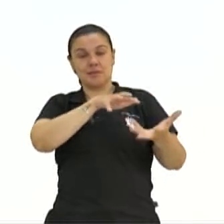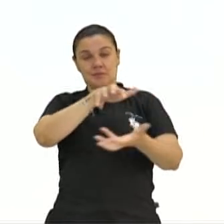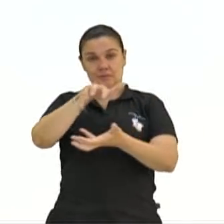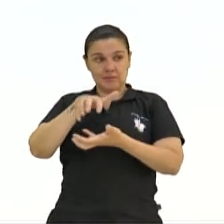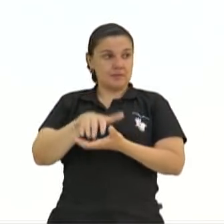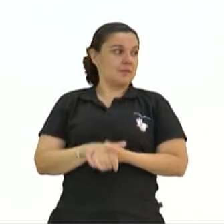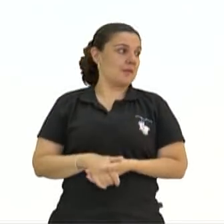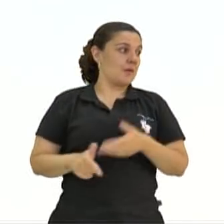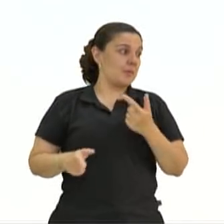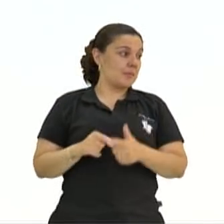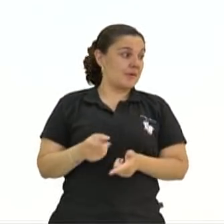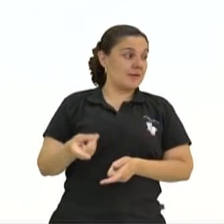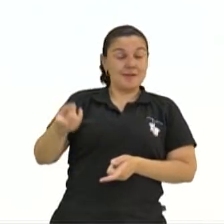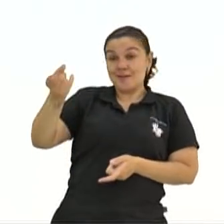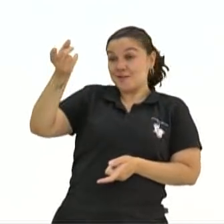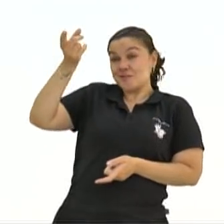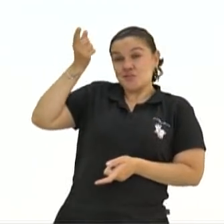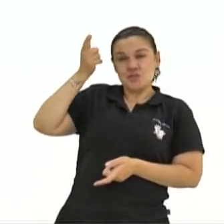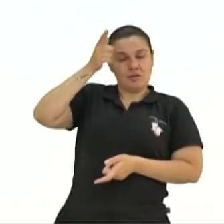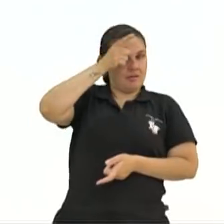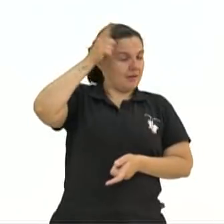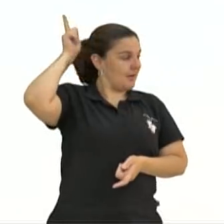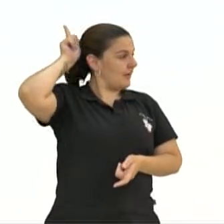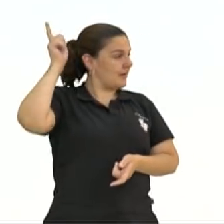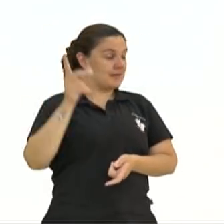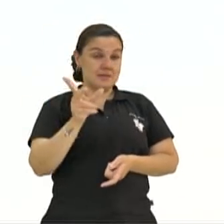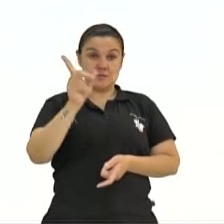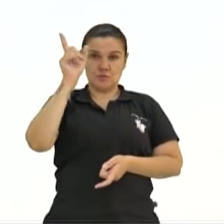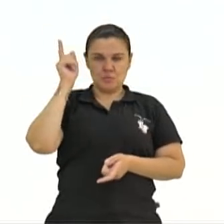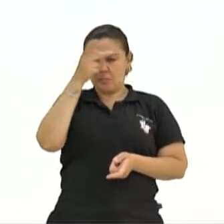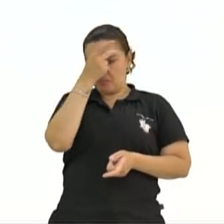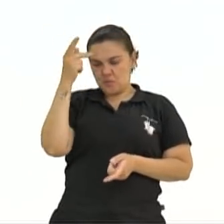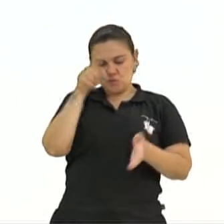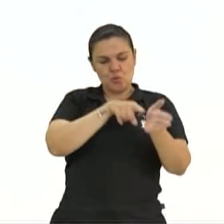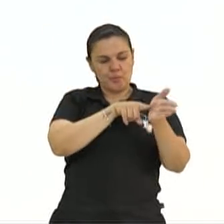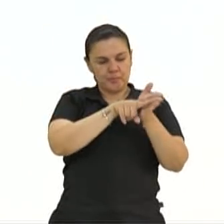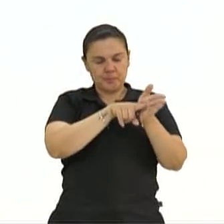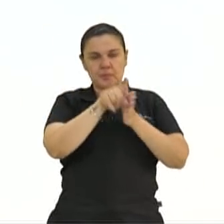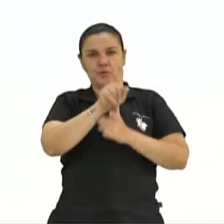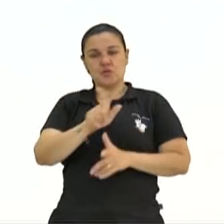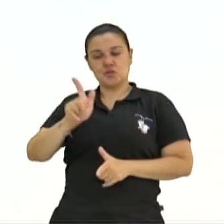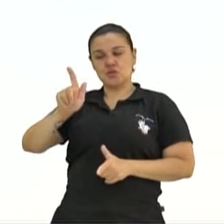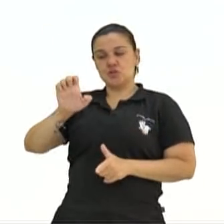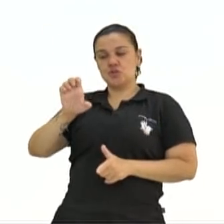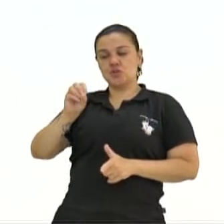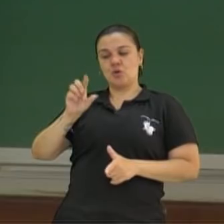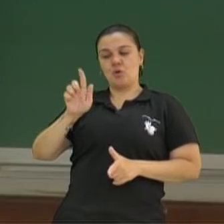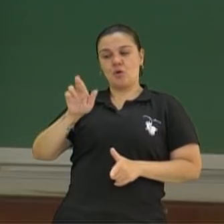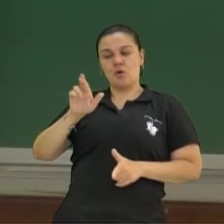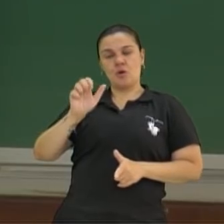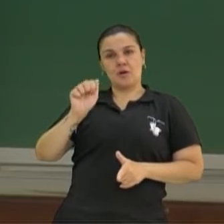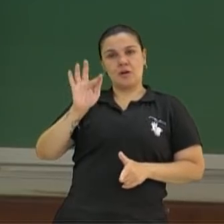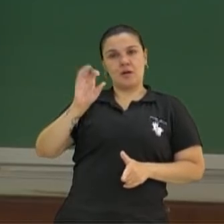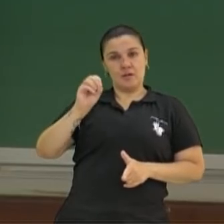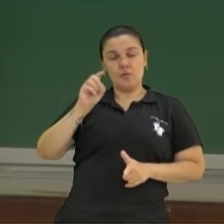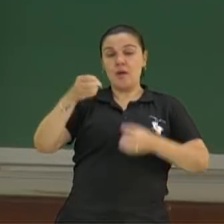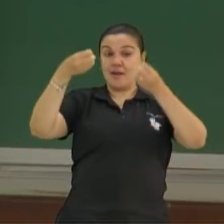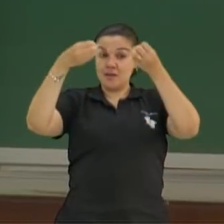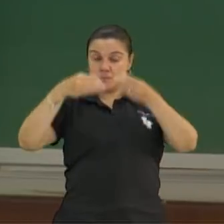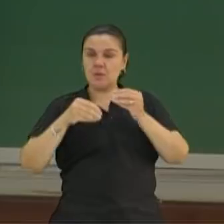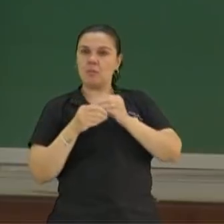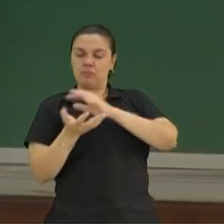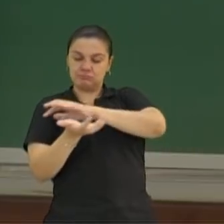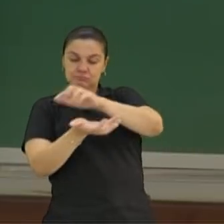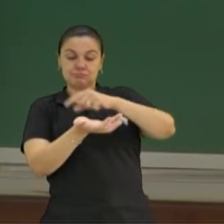Porque lá na antiguidade, lá na Grécia Antiga, os geógrafos, a geografia, ela se baseava na descrição